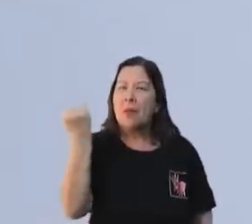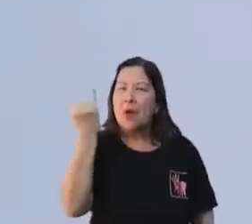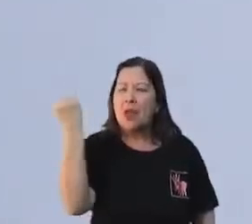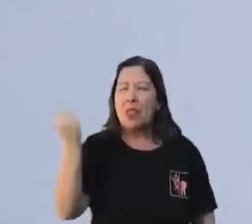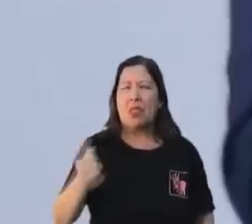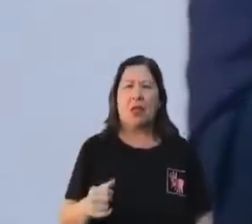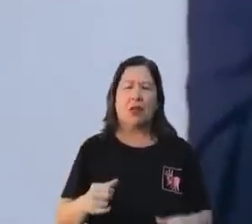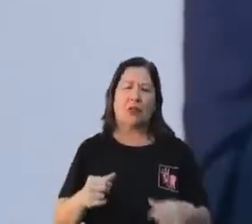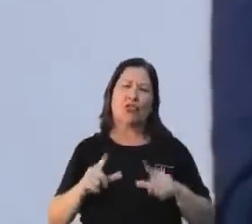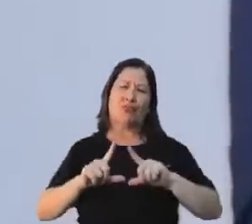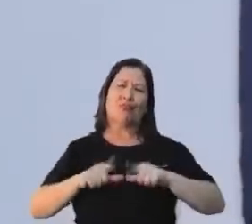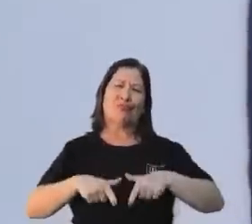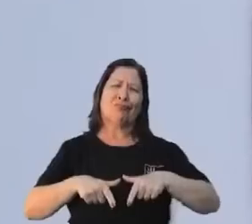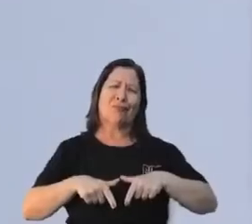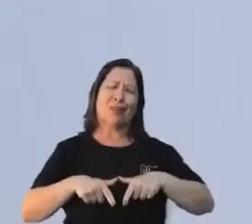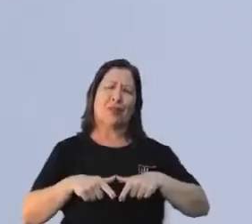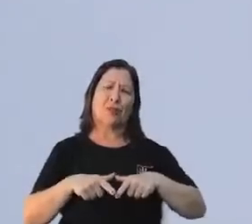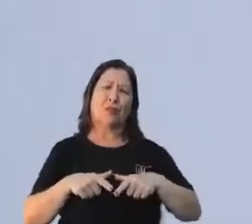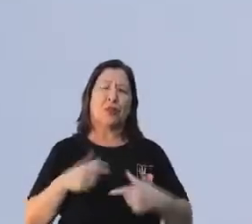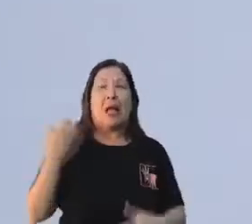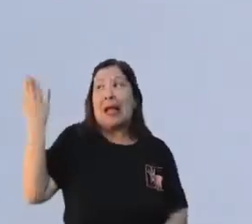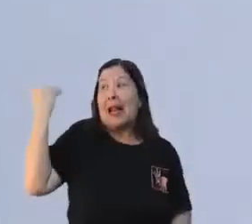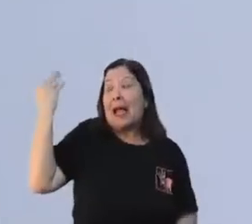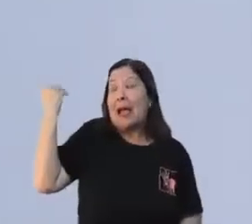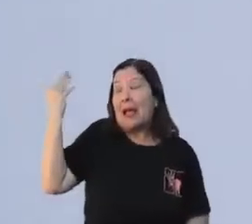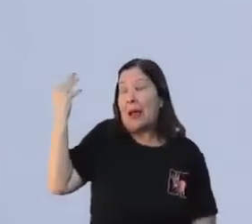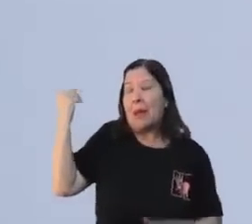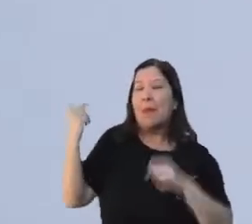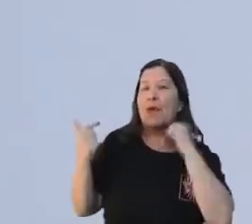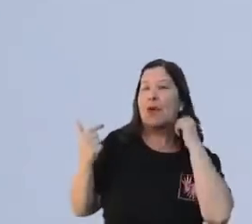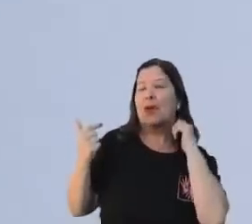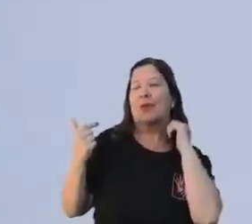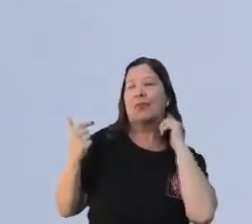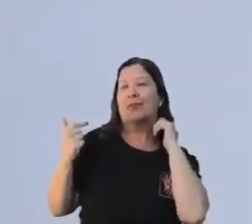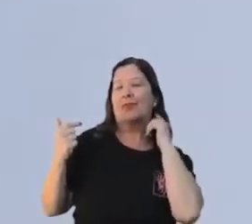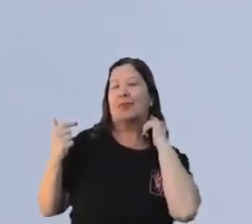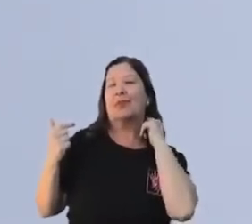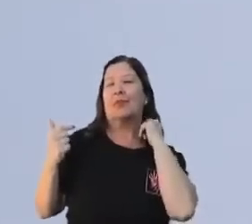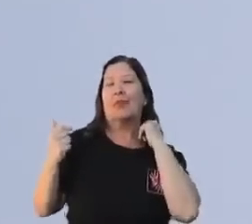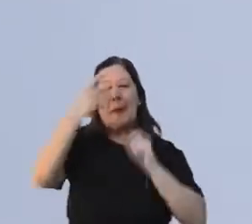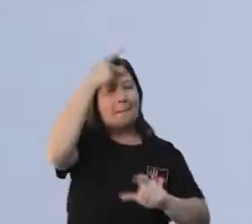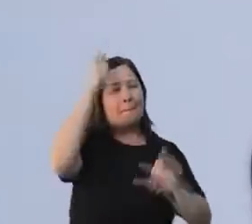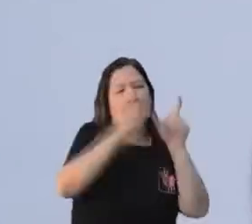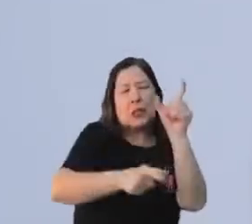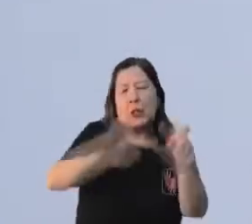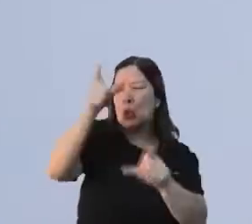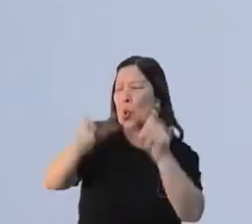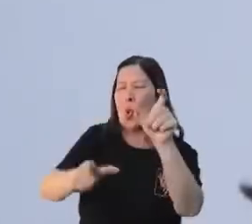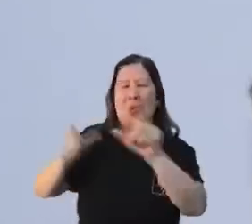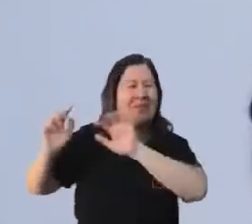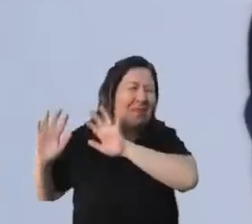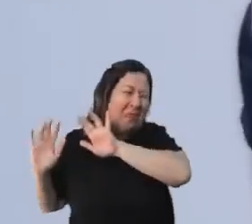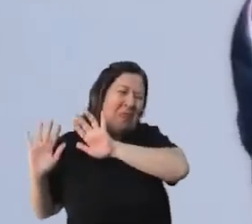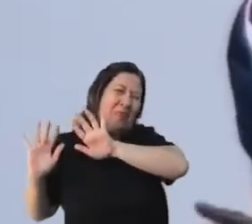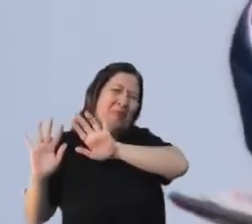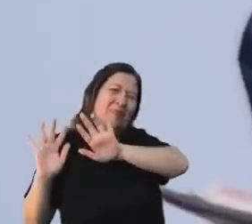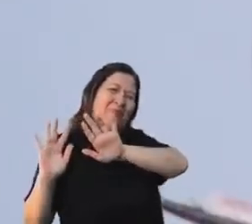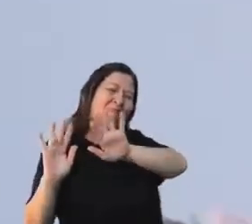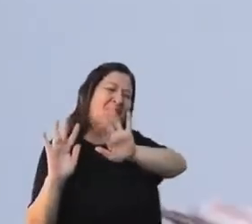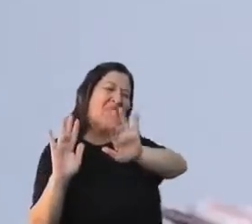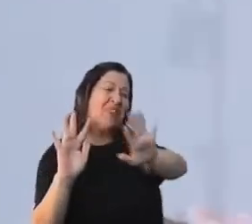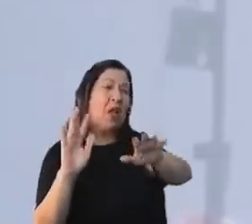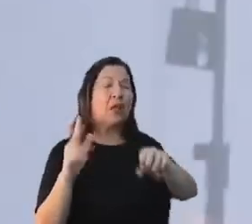Caravanas do mundo inteiro rumavam para Jerusalém, naquela ocasião, e a população da